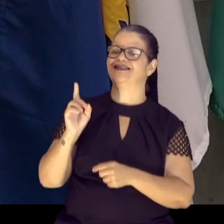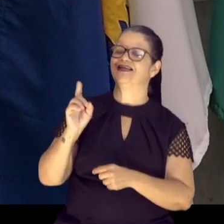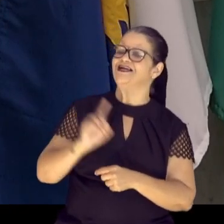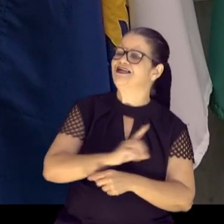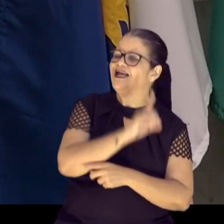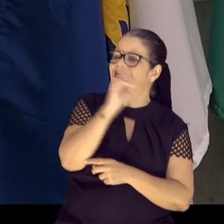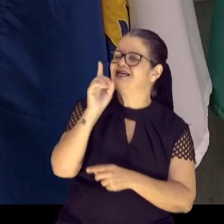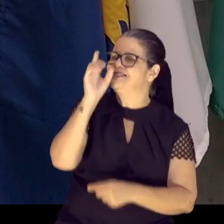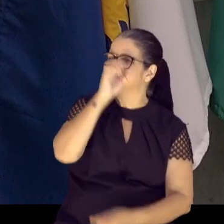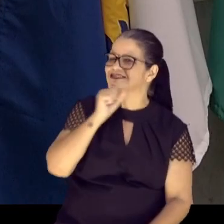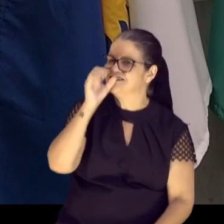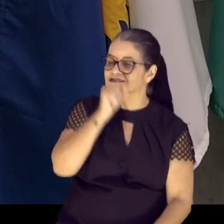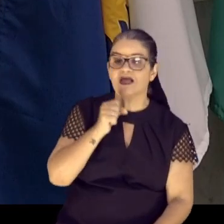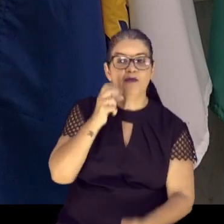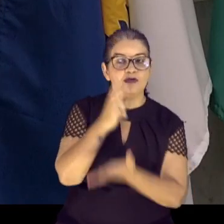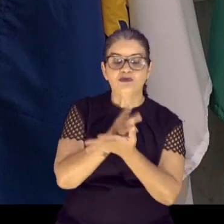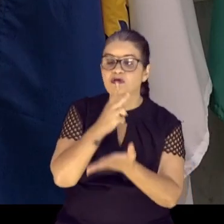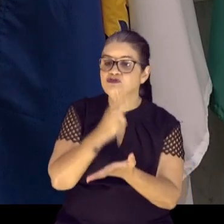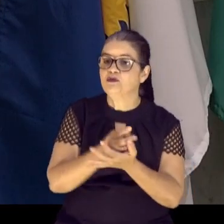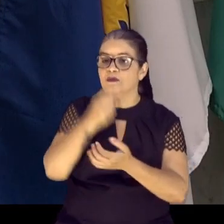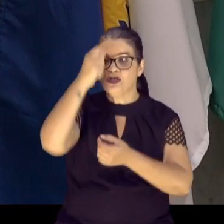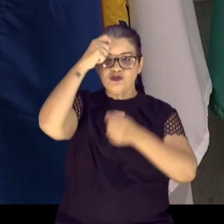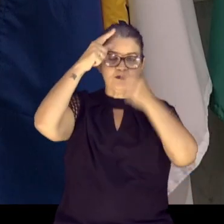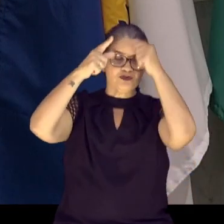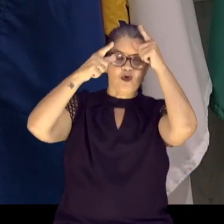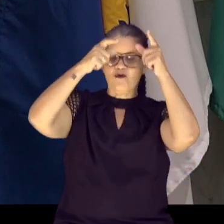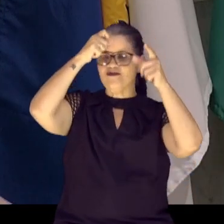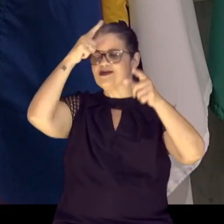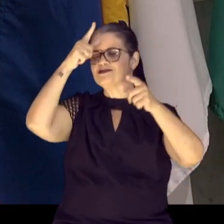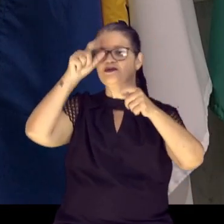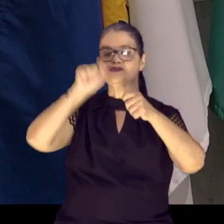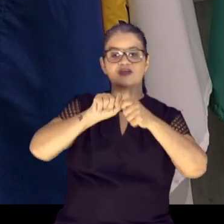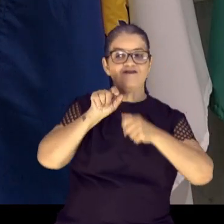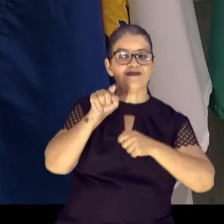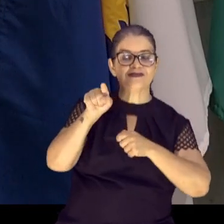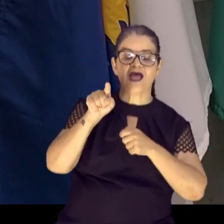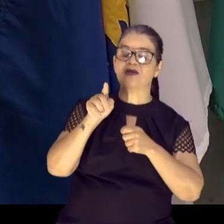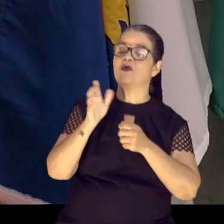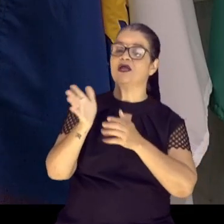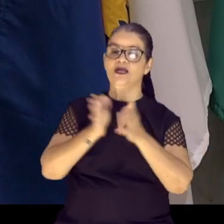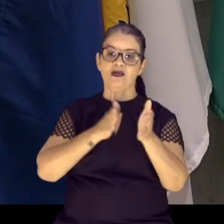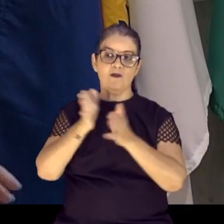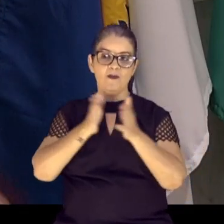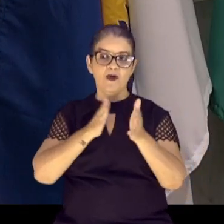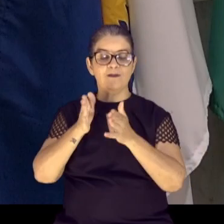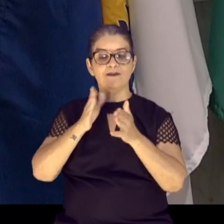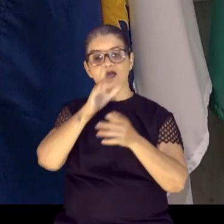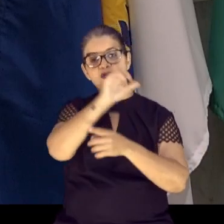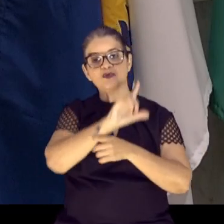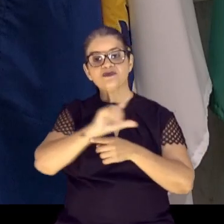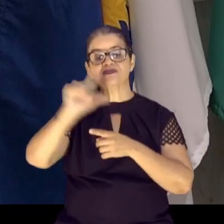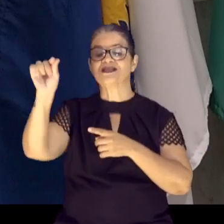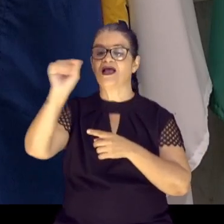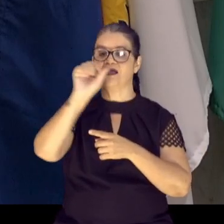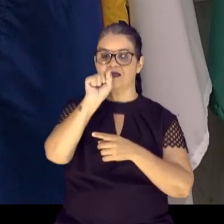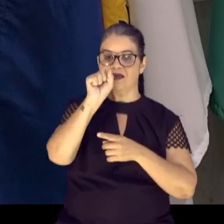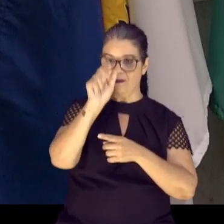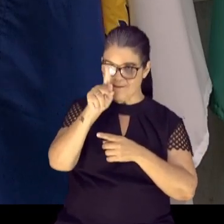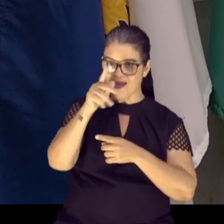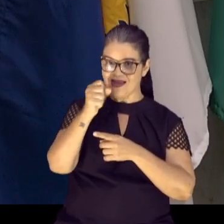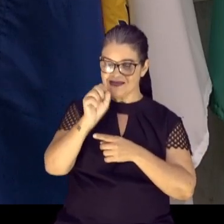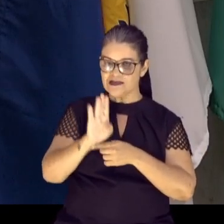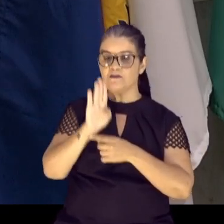que as mesmas convicções que o fizeram em determinado momento sair do PSB são